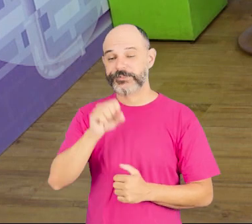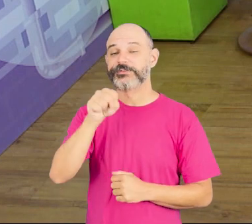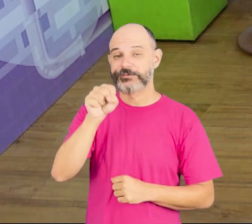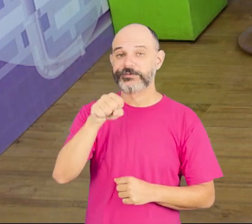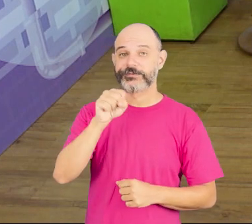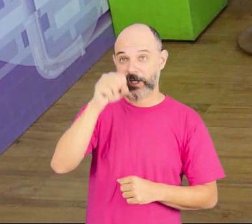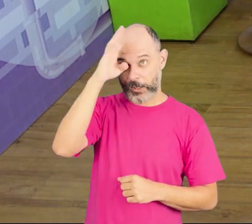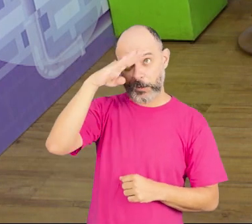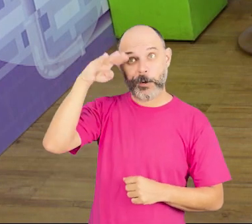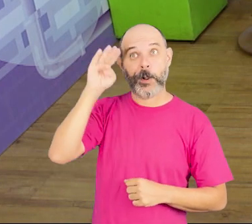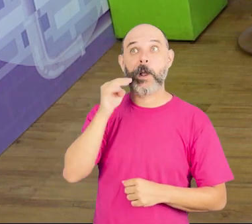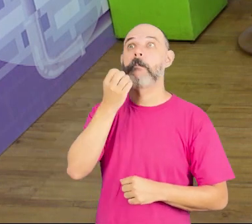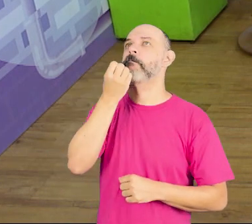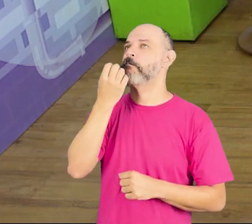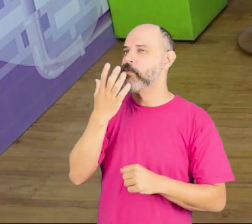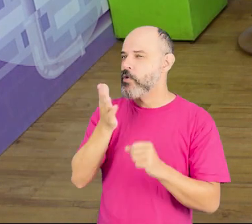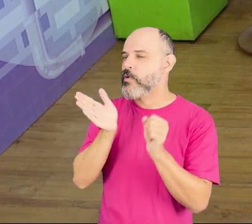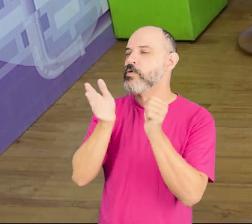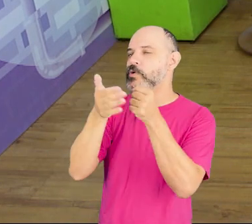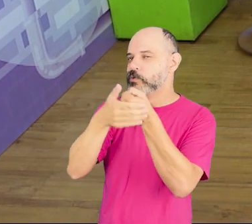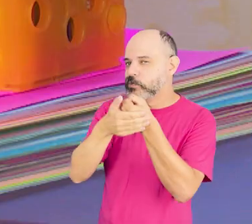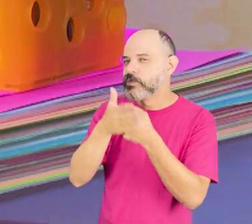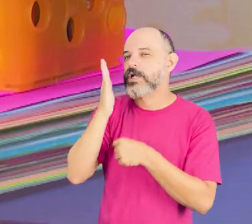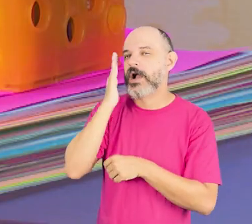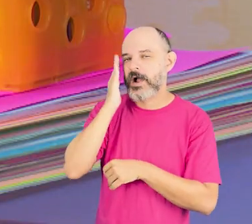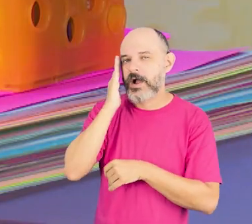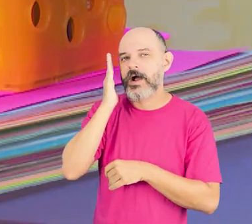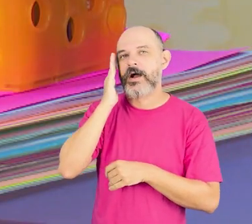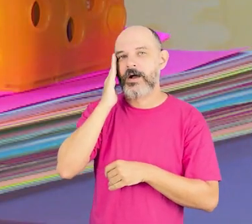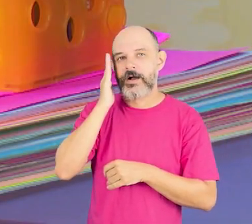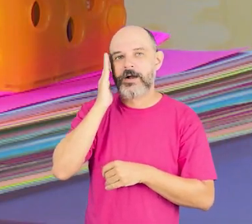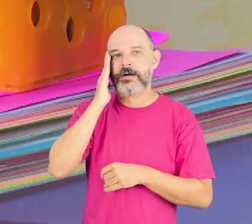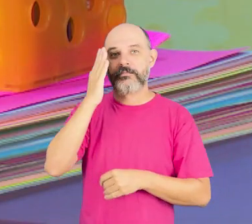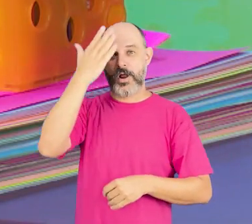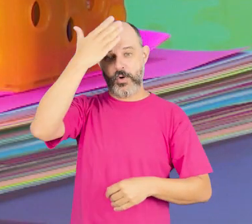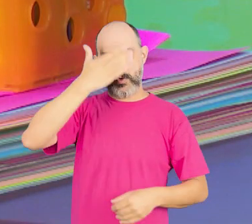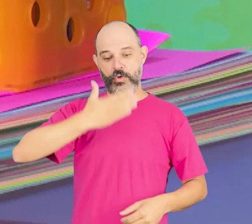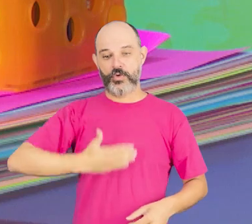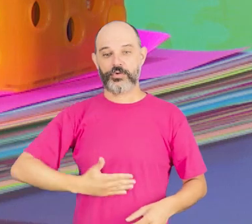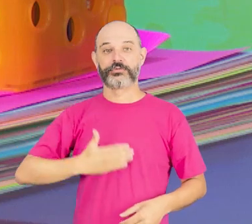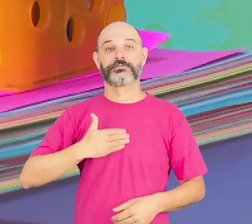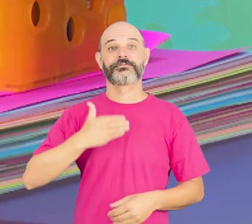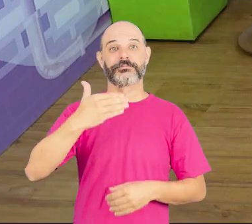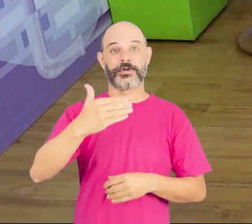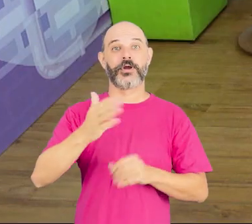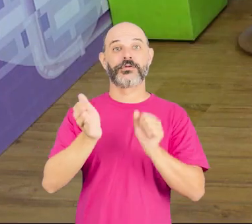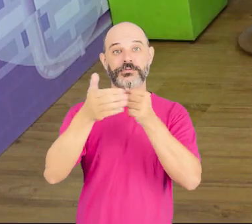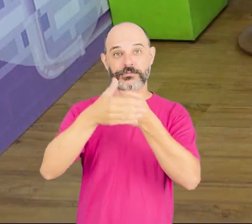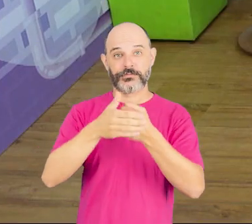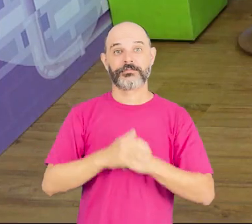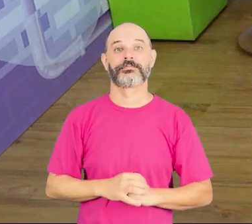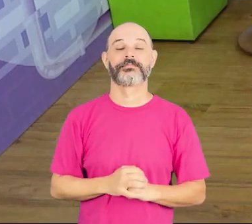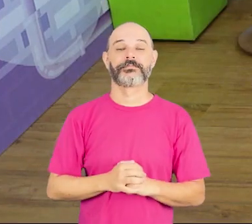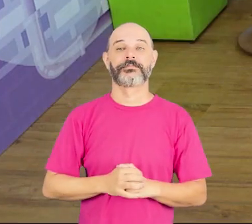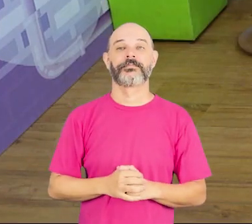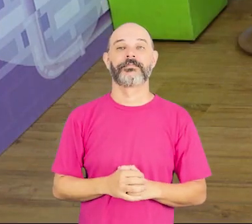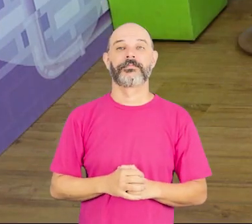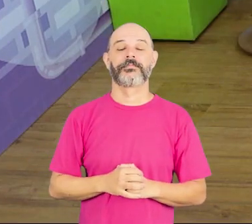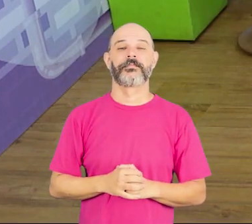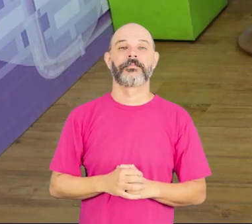É, a doutora Helga é boa em esconder a parte da frente do corpo!